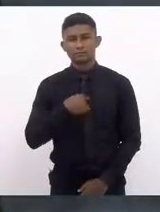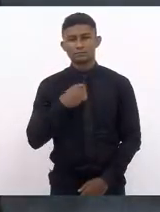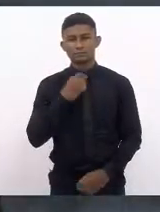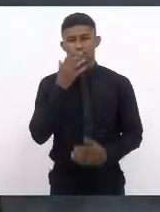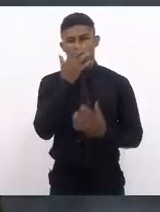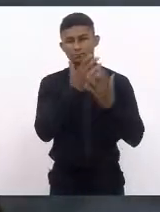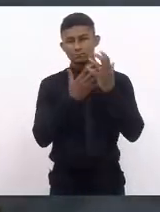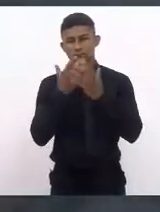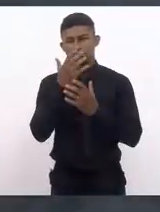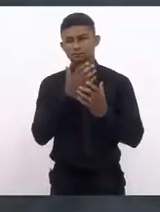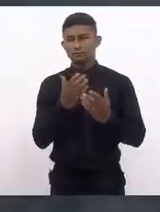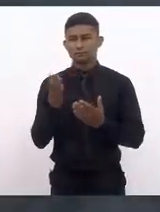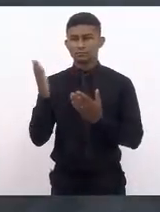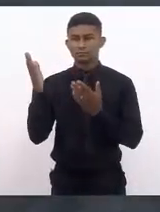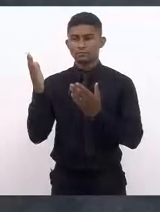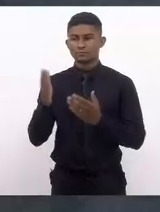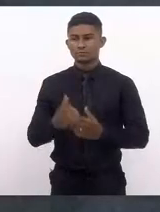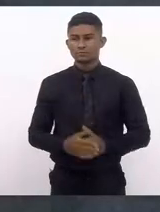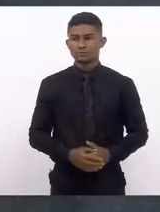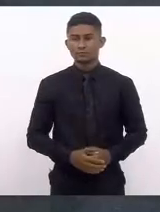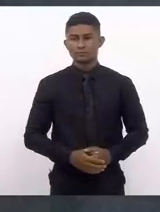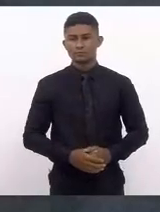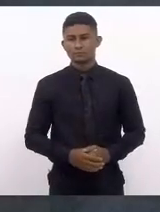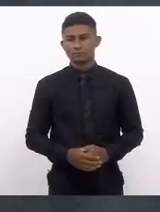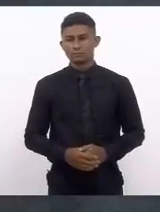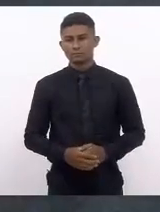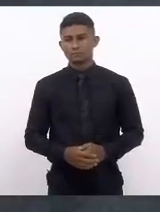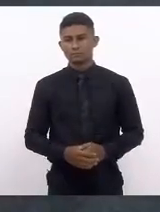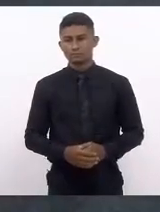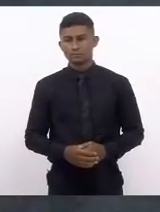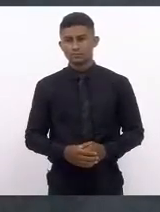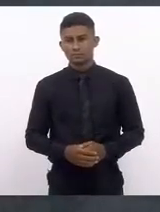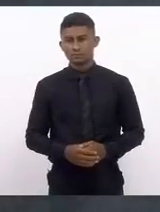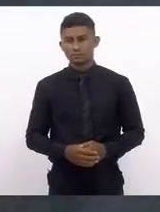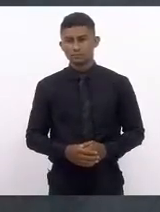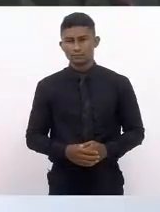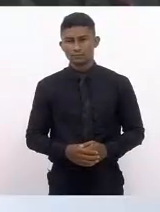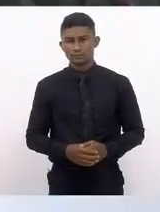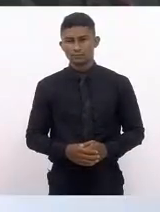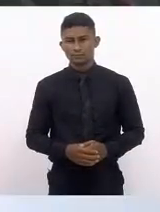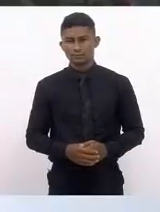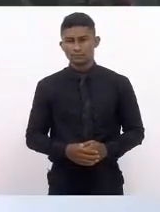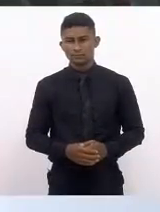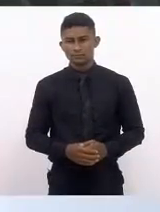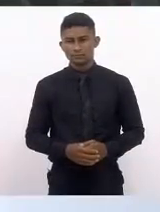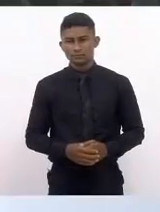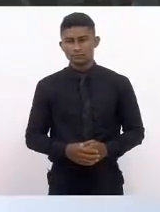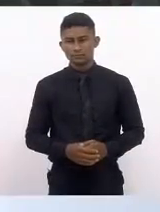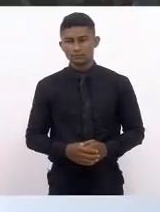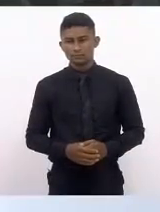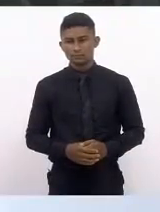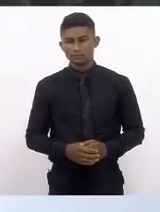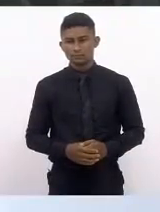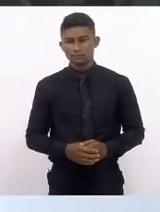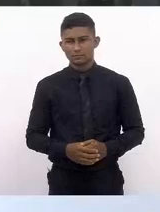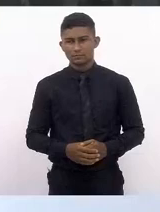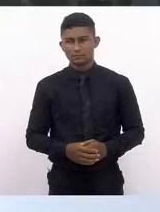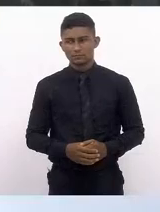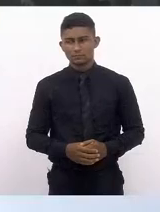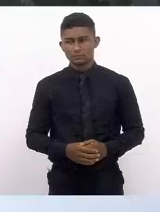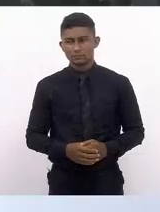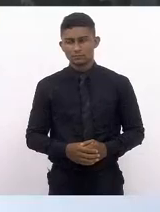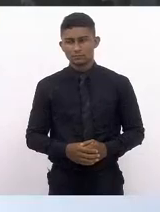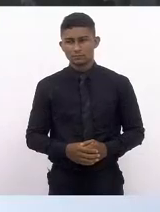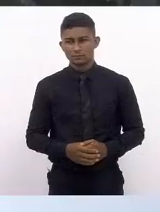Nutella morte com braço forte no que acontecer é em